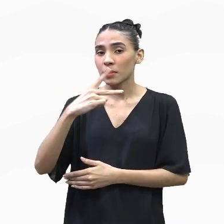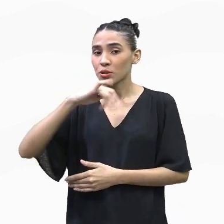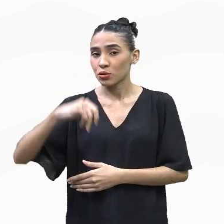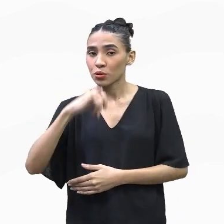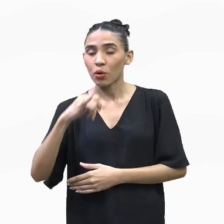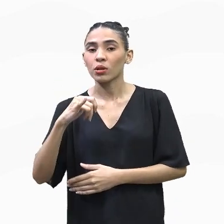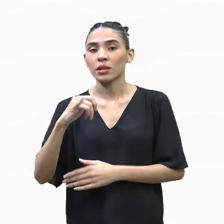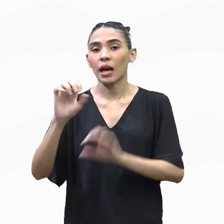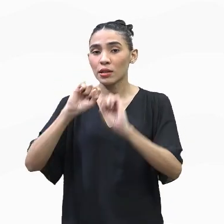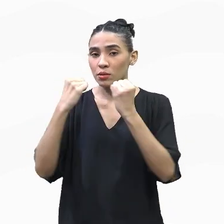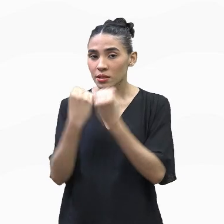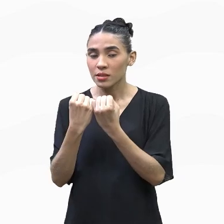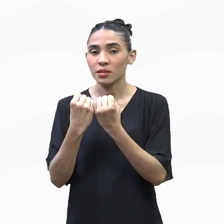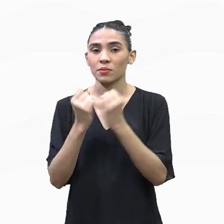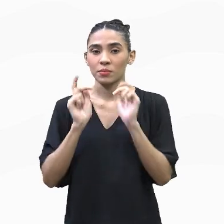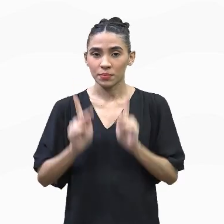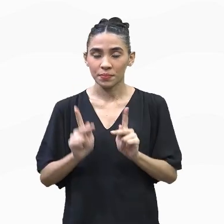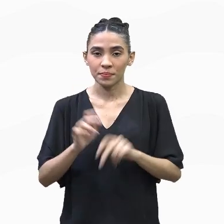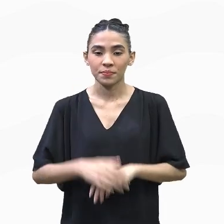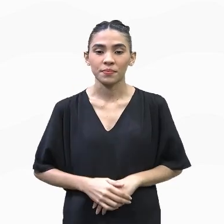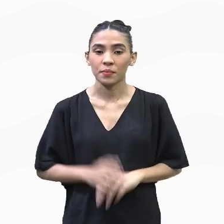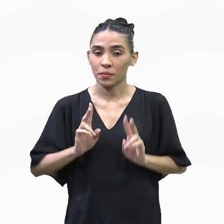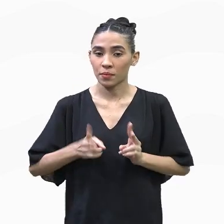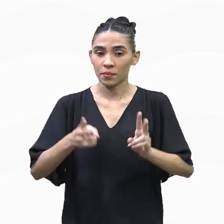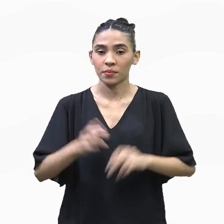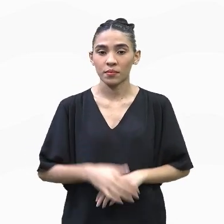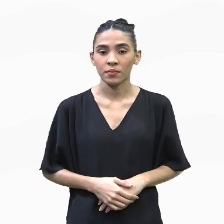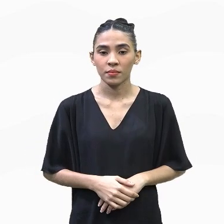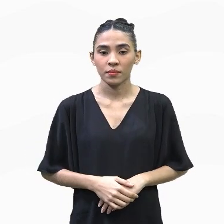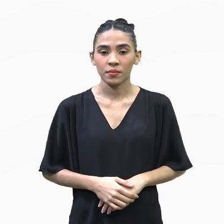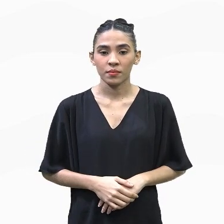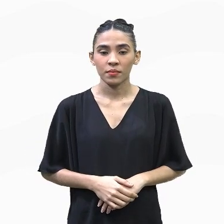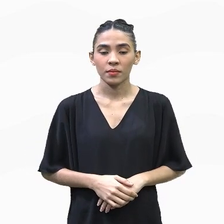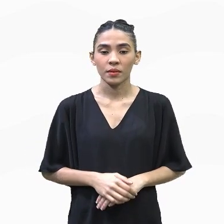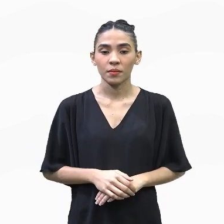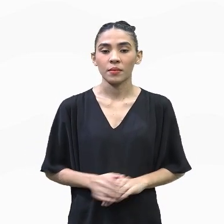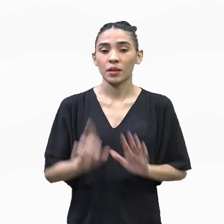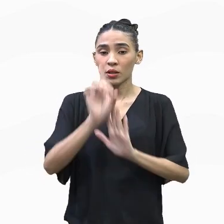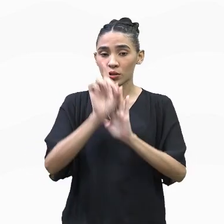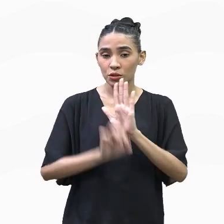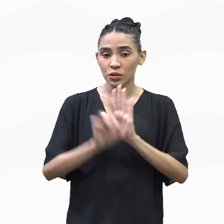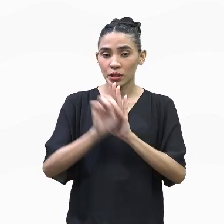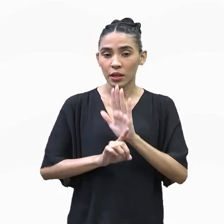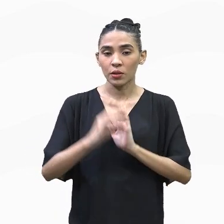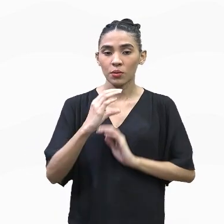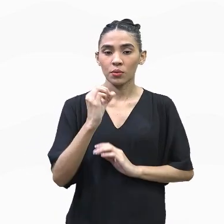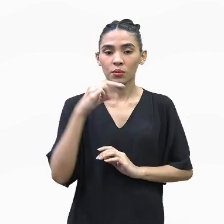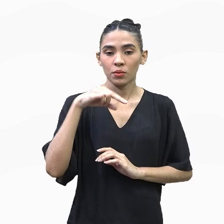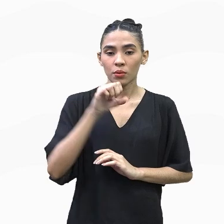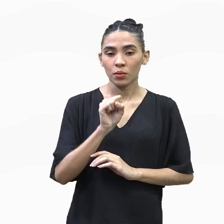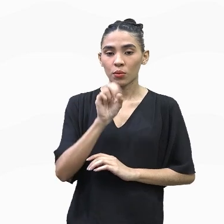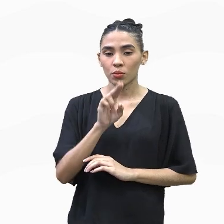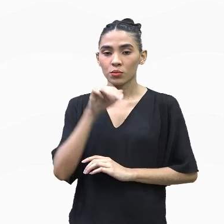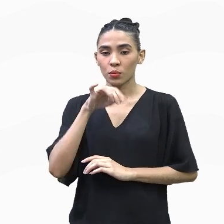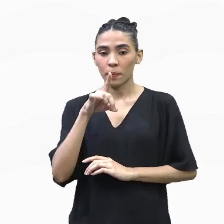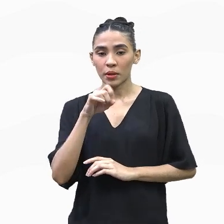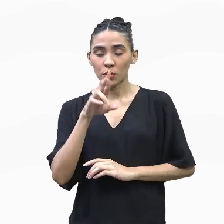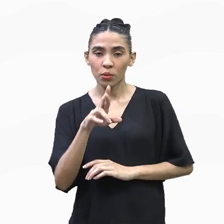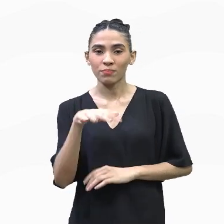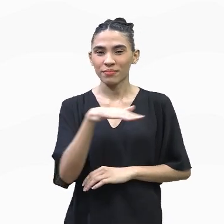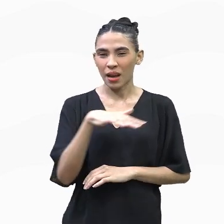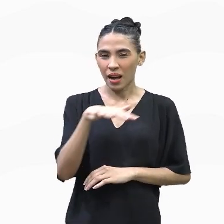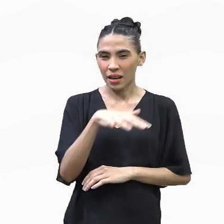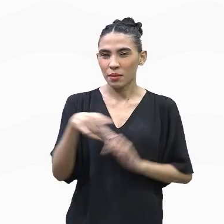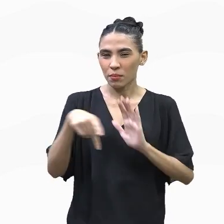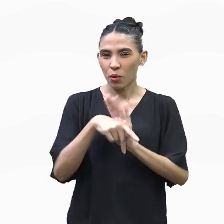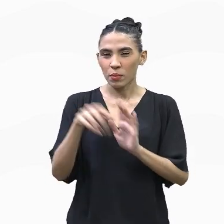uma associação, tá certo? Sigamos adiante. Direito do consumidor, e aqui é bem nosso, né?